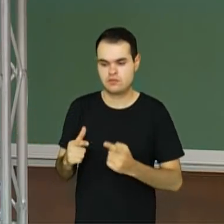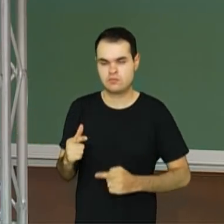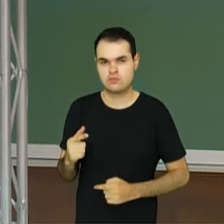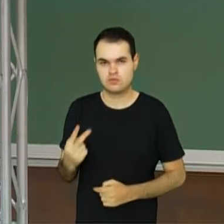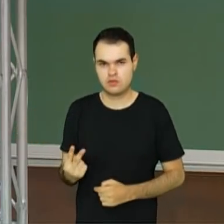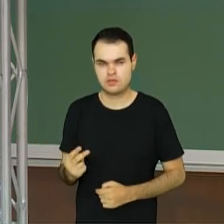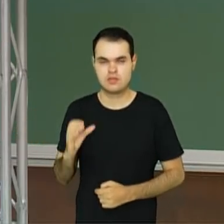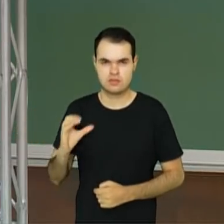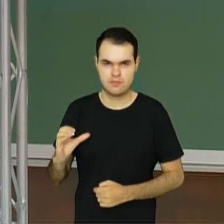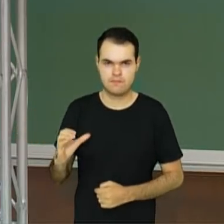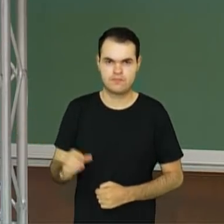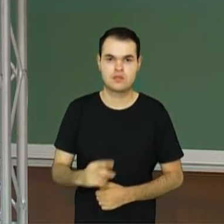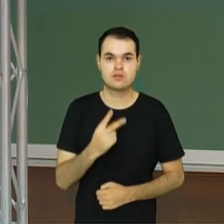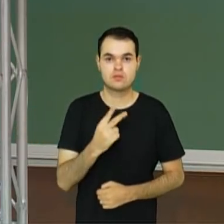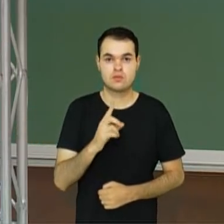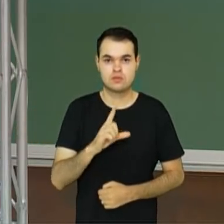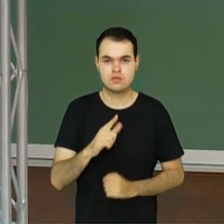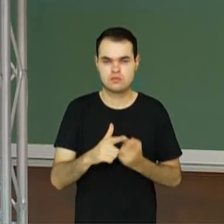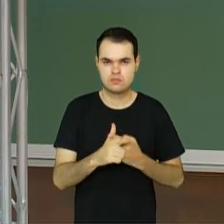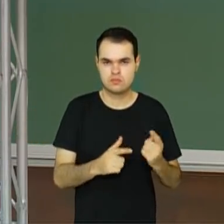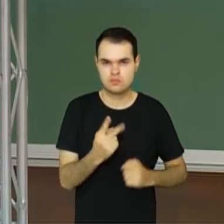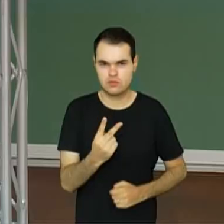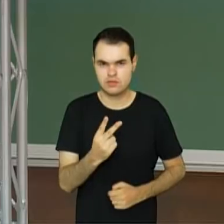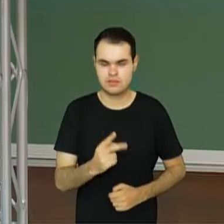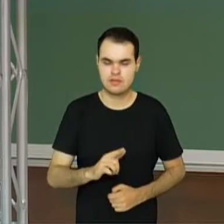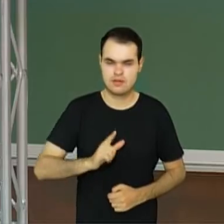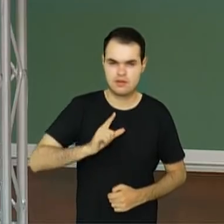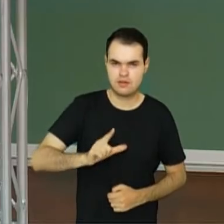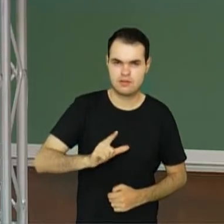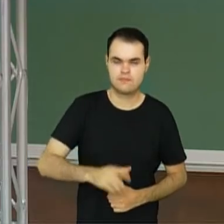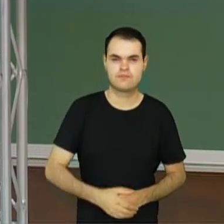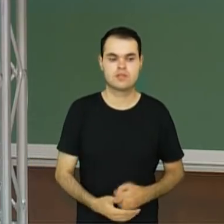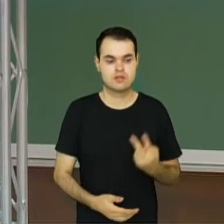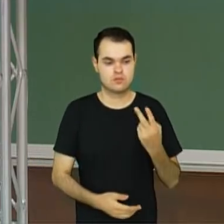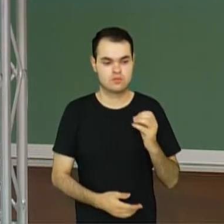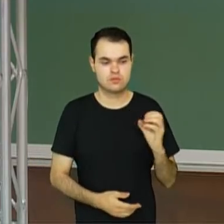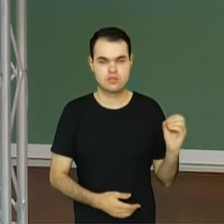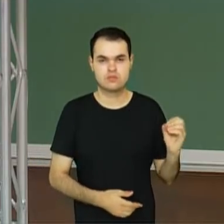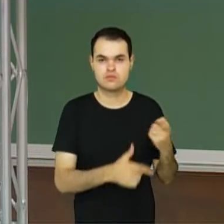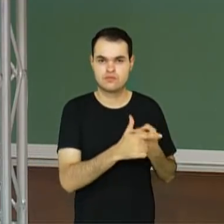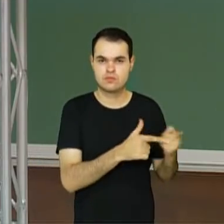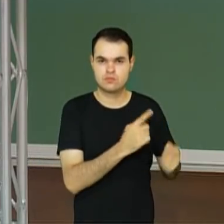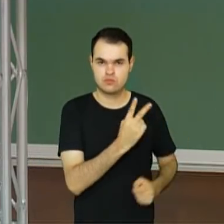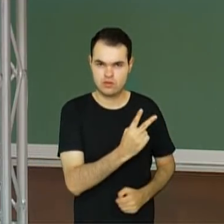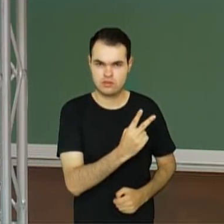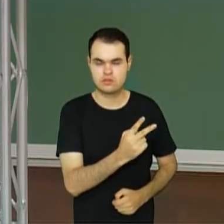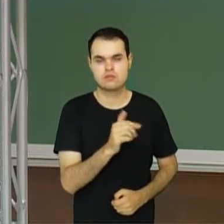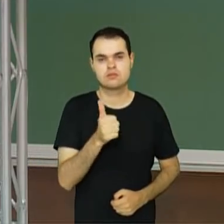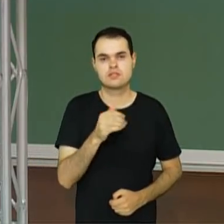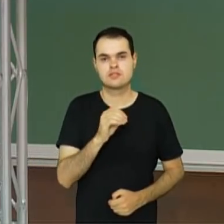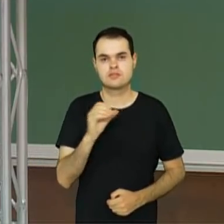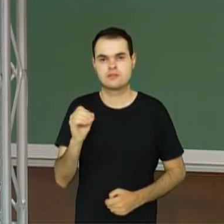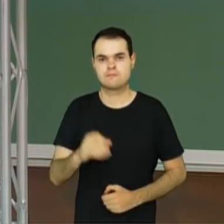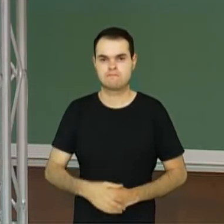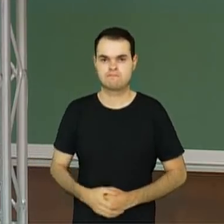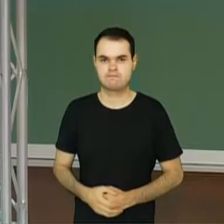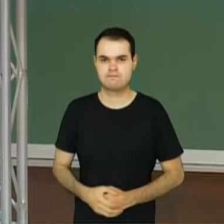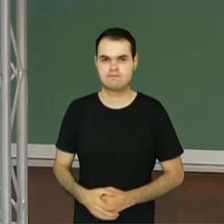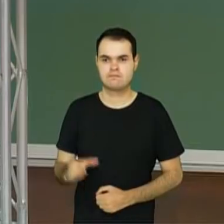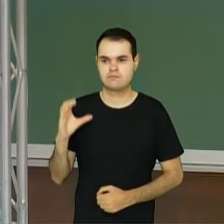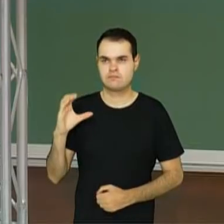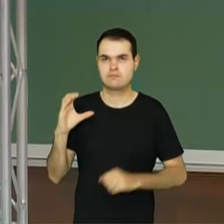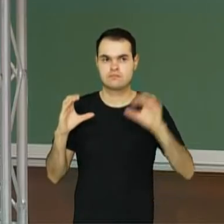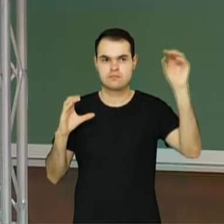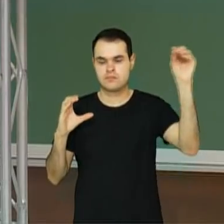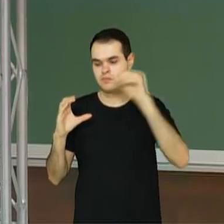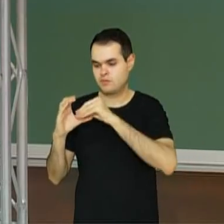C. 2L dividido por 2 é L. E 200 dividido por 2 é 100. Então, no lugar do C, eu vou colocar o 20